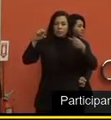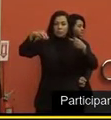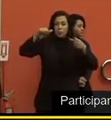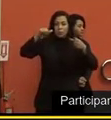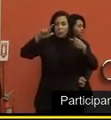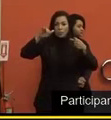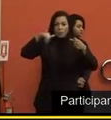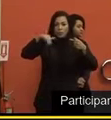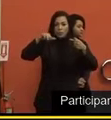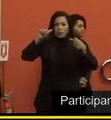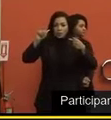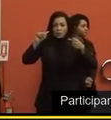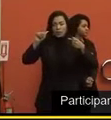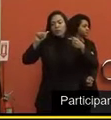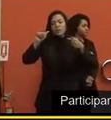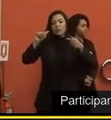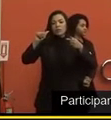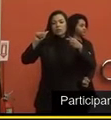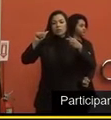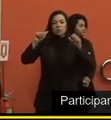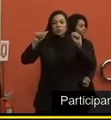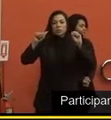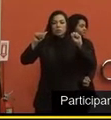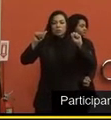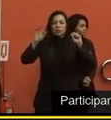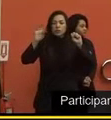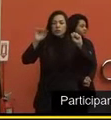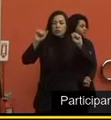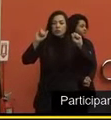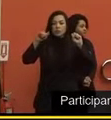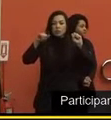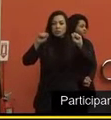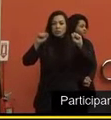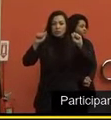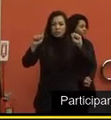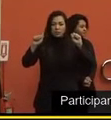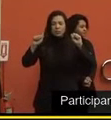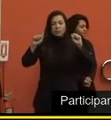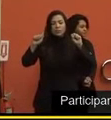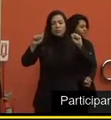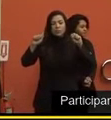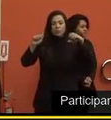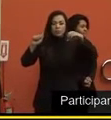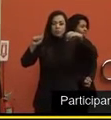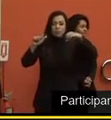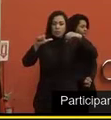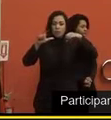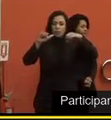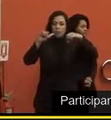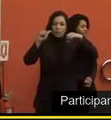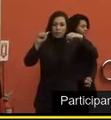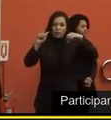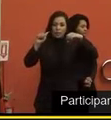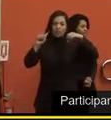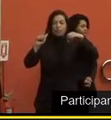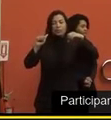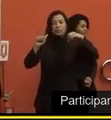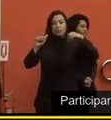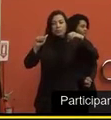Marina Degani Maluf, Thaisa Magro Ostini, Lia Freitas